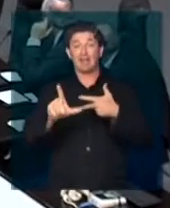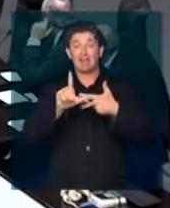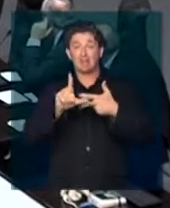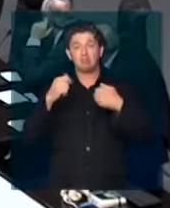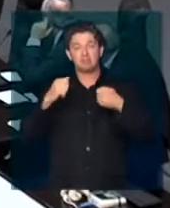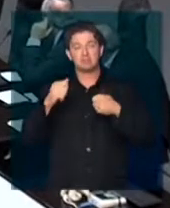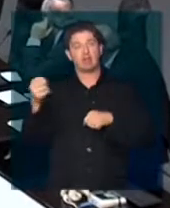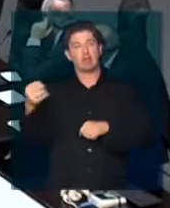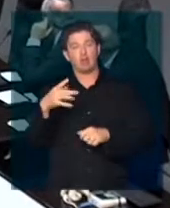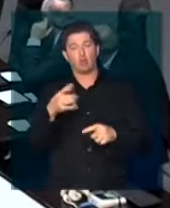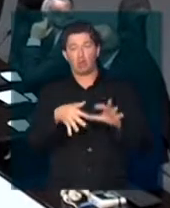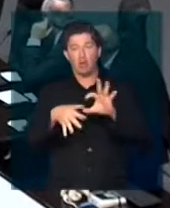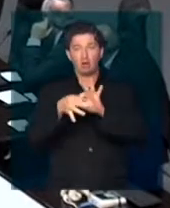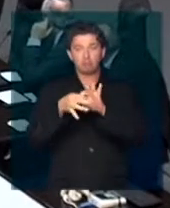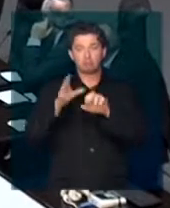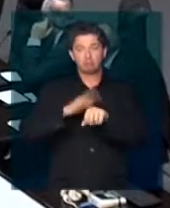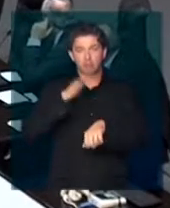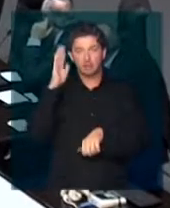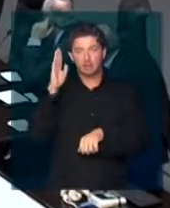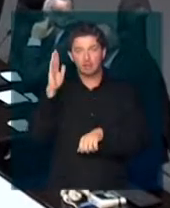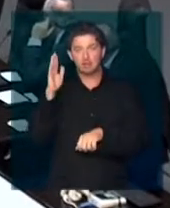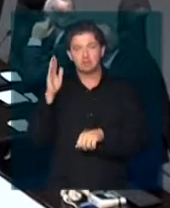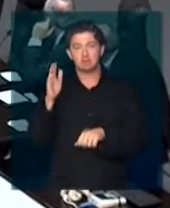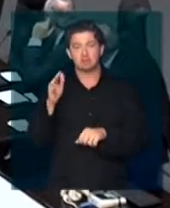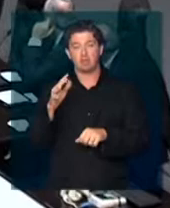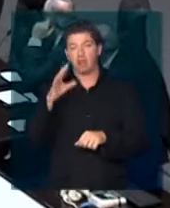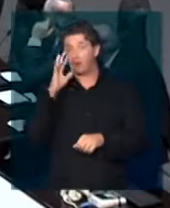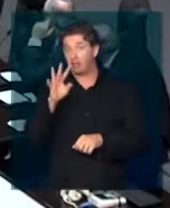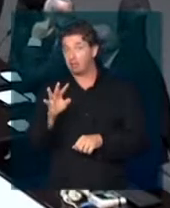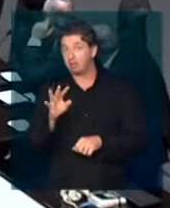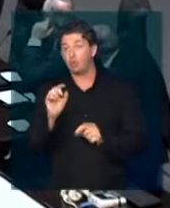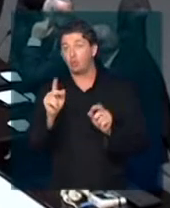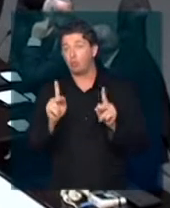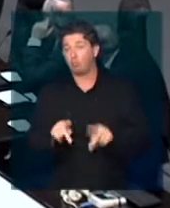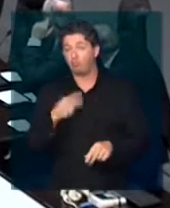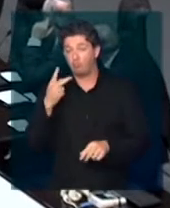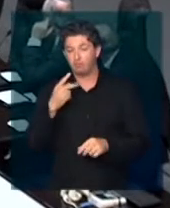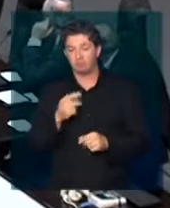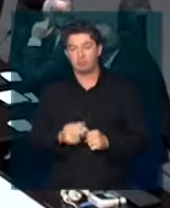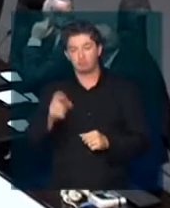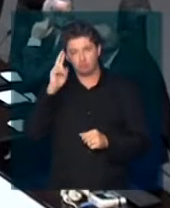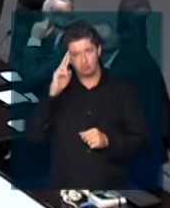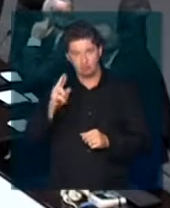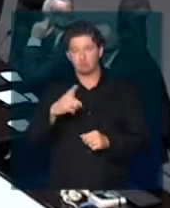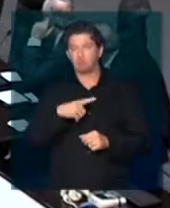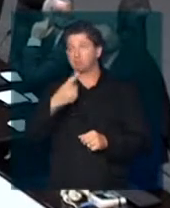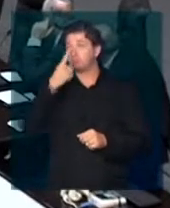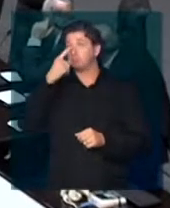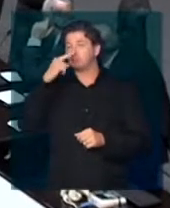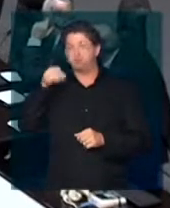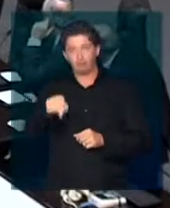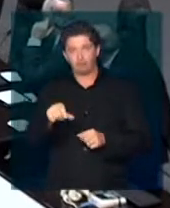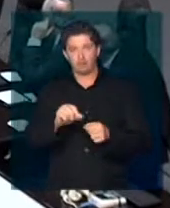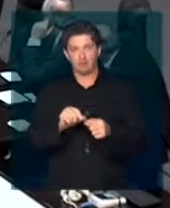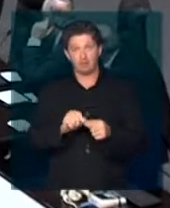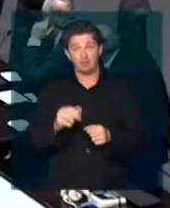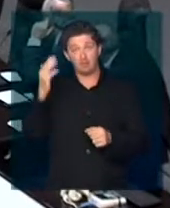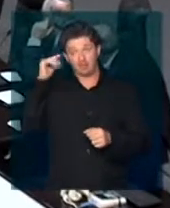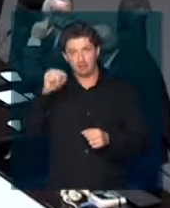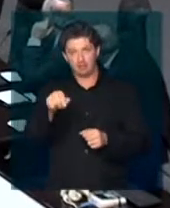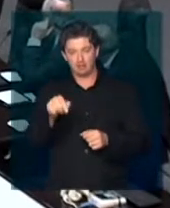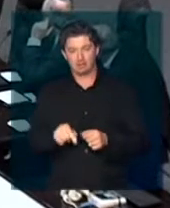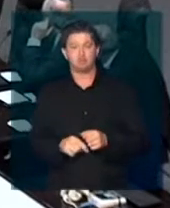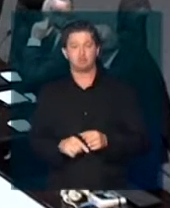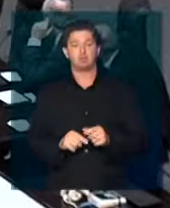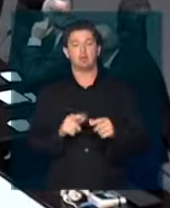se atualizar, precisa, de fato, estar atento à voz das ruas, e Vossa Excelência teve a sensibilidade de escutar isso, de entender isso, e